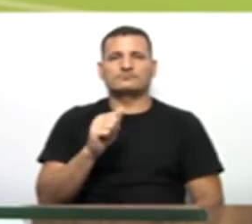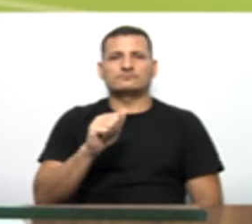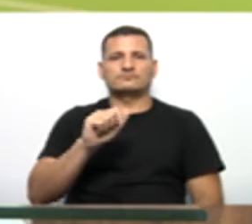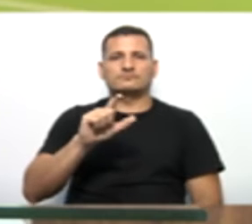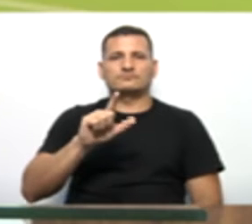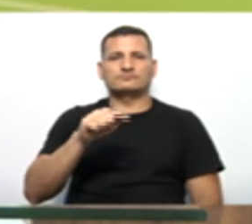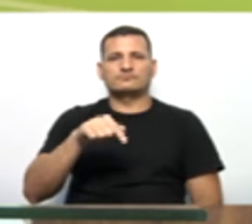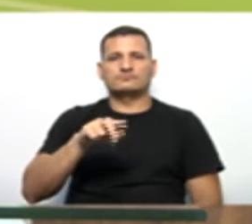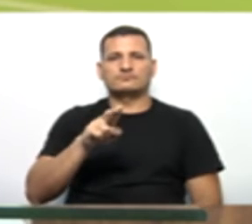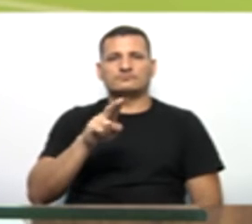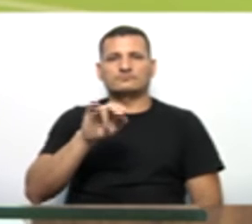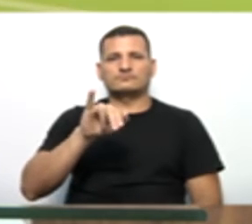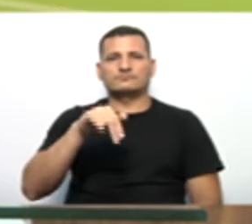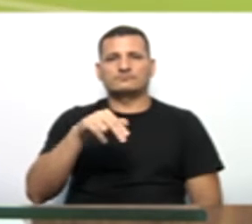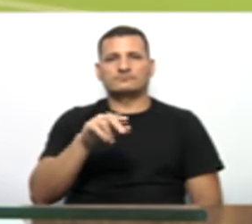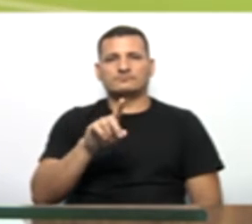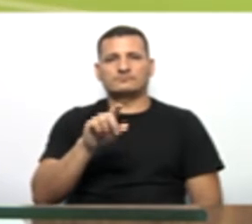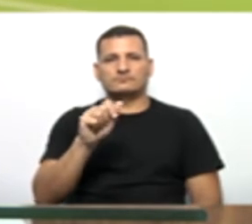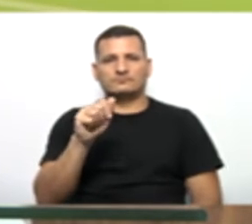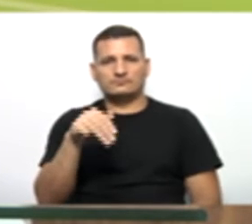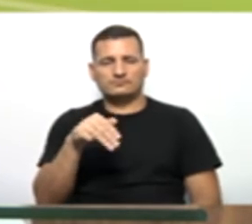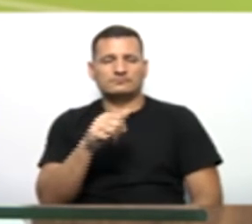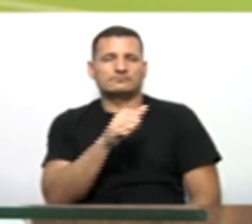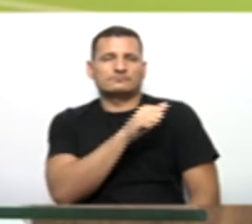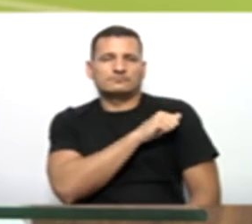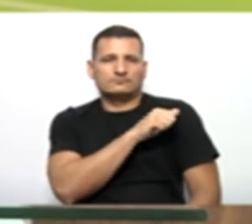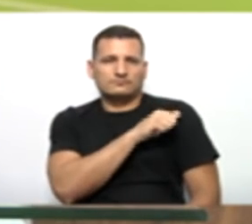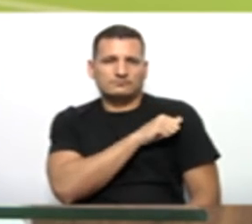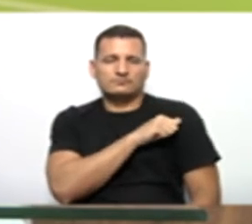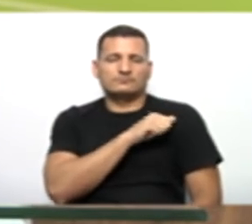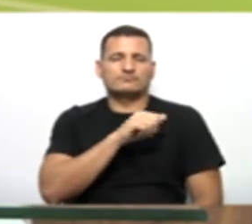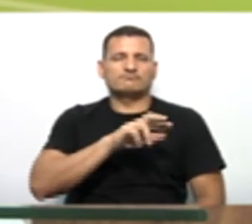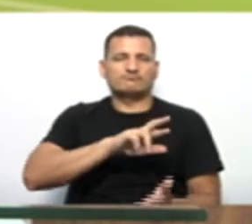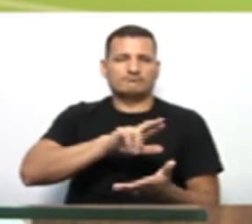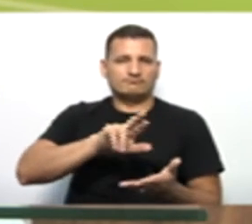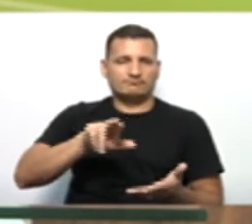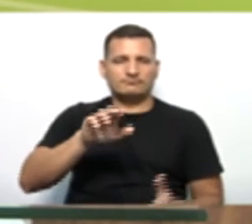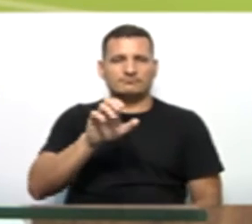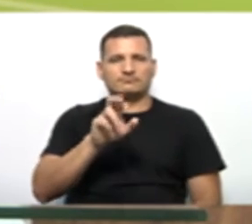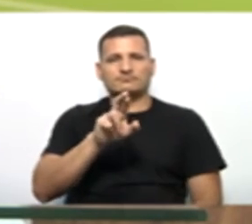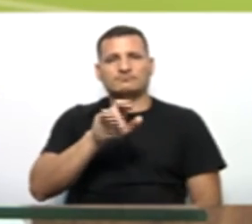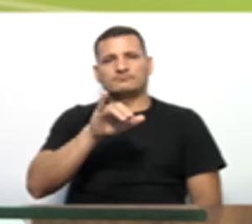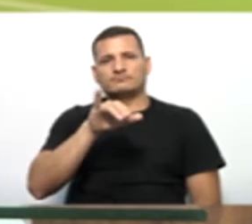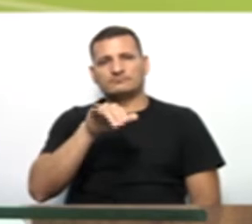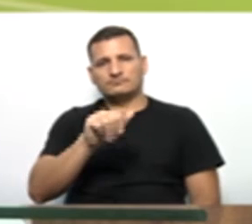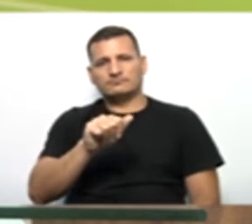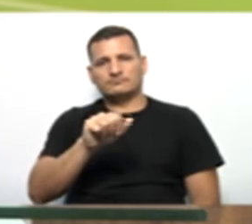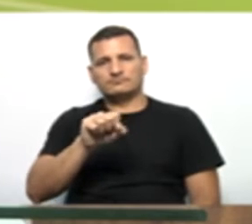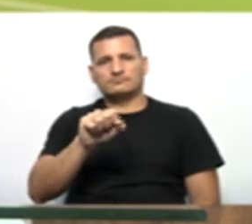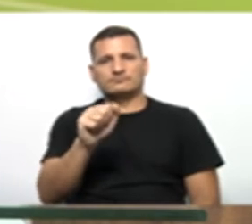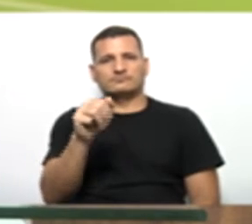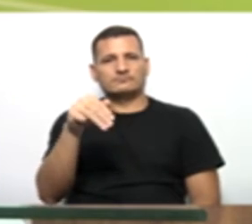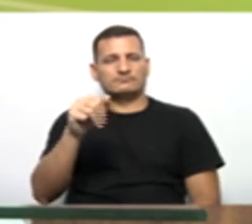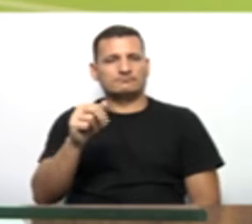Juliana, Ângelo, Janice, Érica, Camila, Letícia, Késia, Samara. Todas as participações,